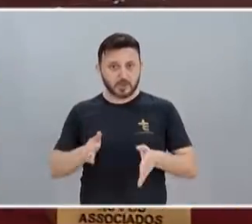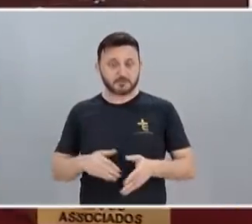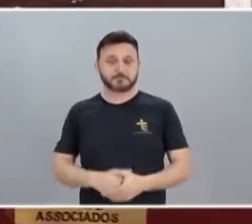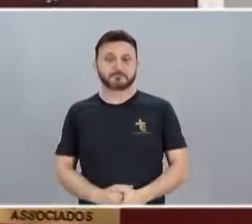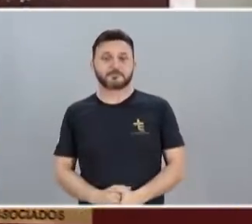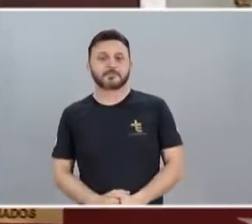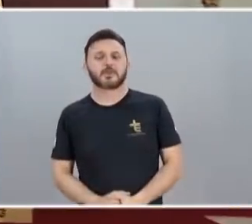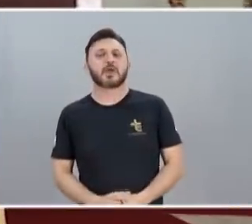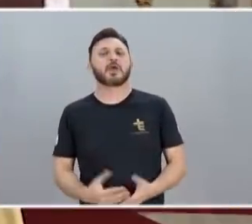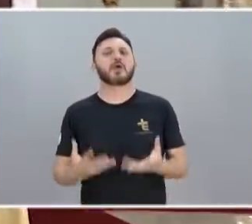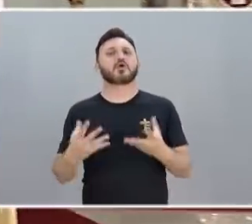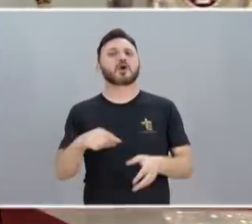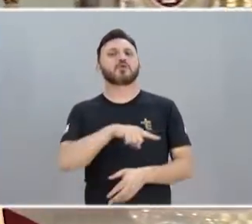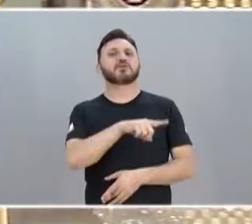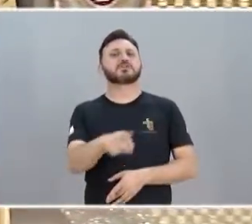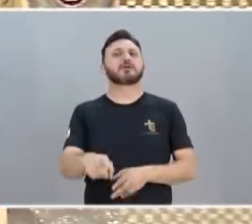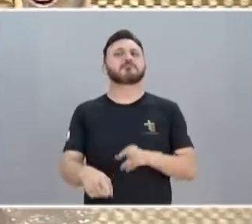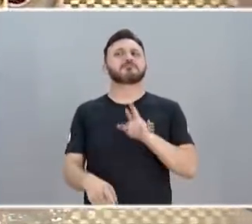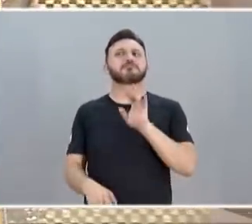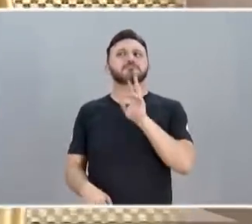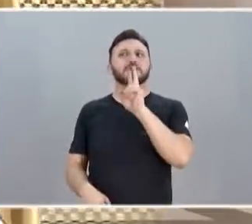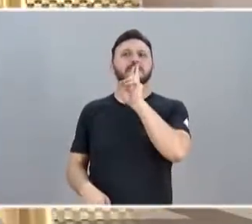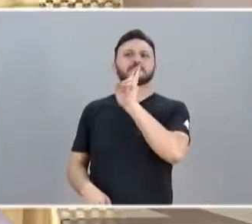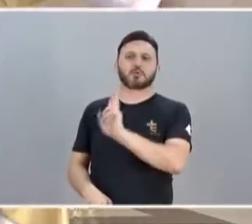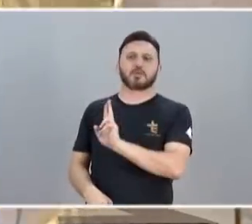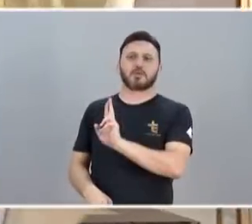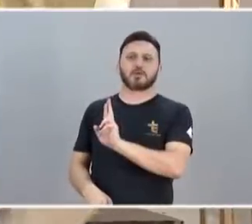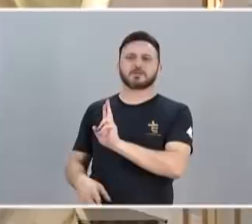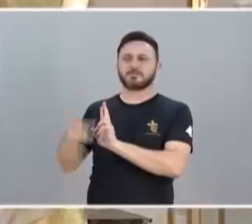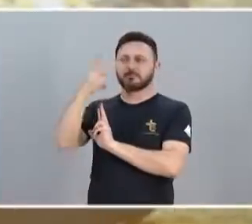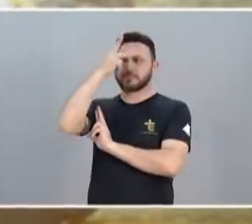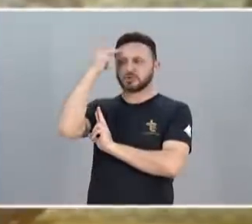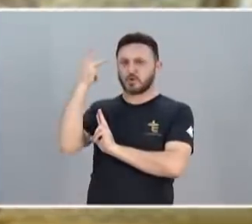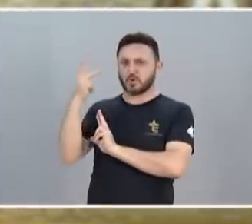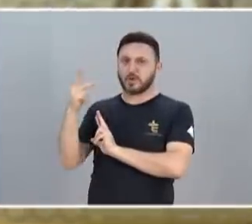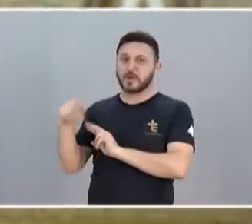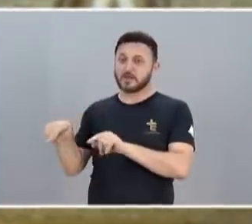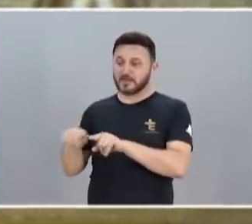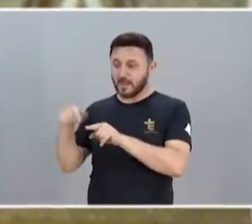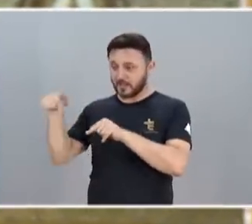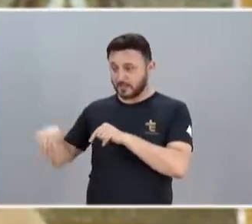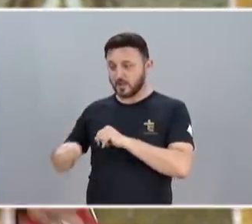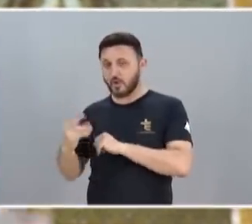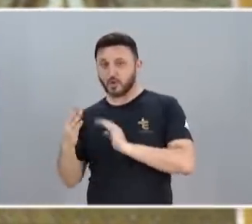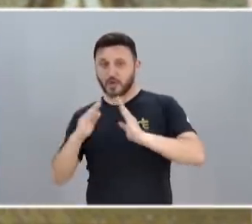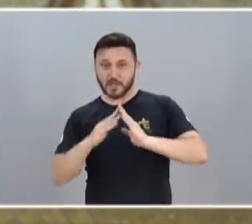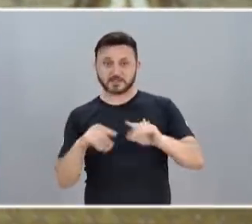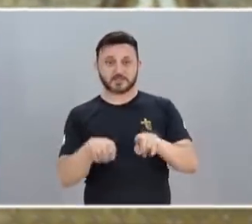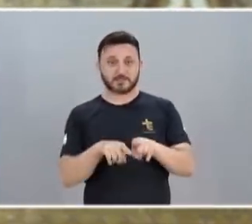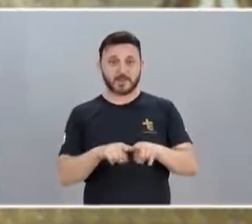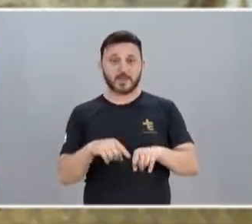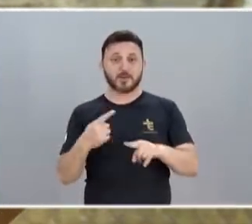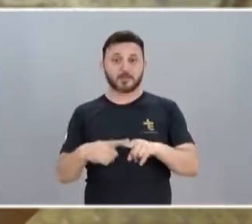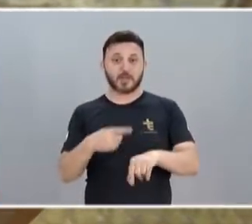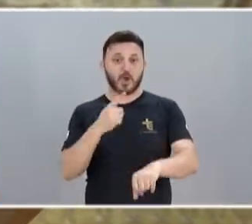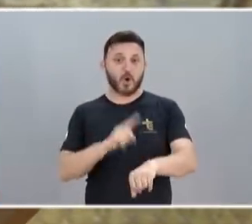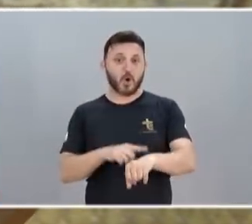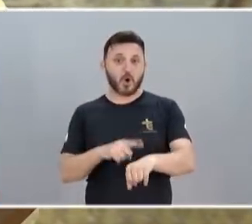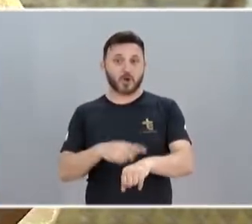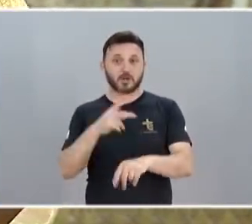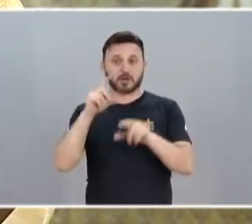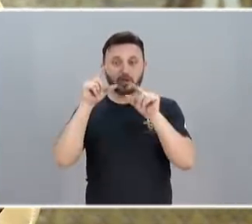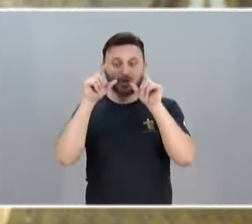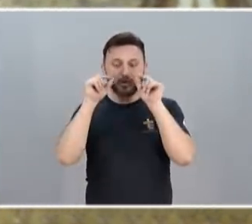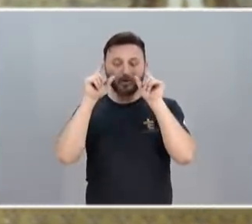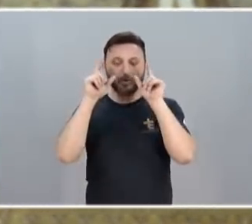Eu gostaria que você repetisse para quem está do teu lado, em casa também, porque nessa hora começa a dar um cochilinho.